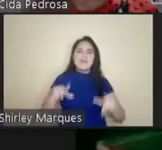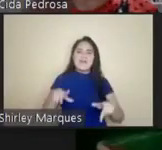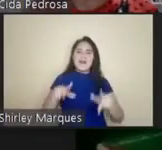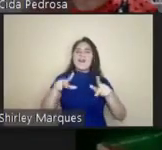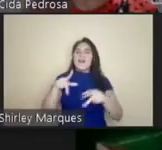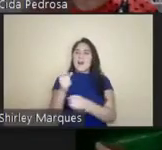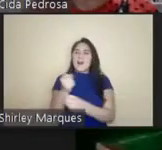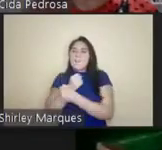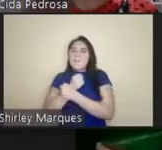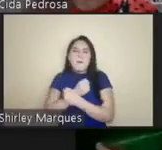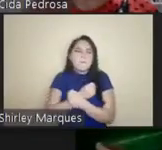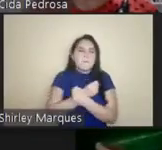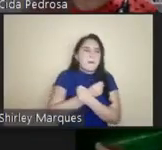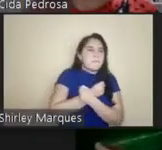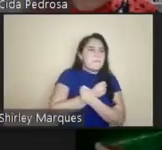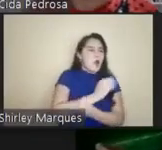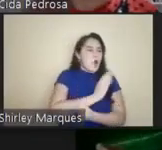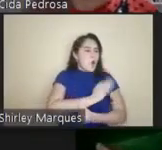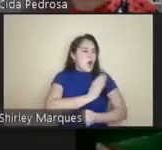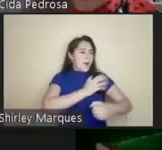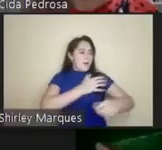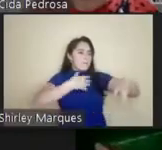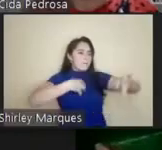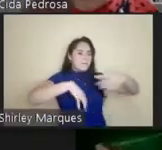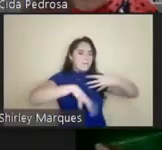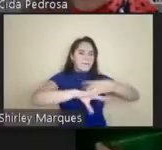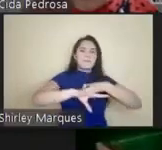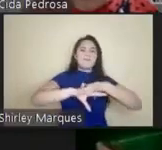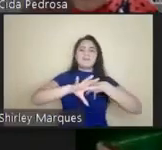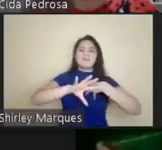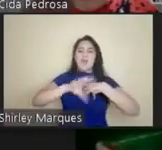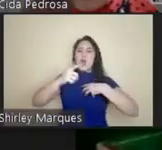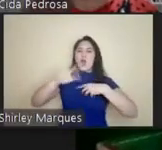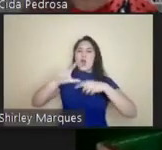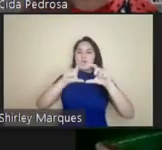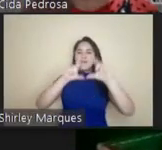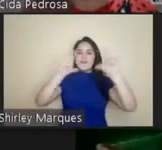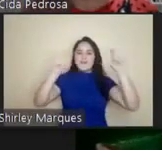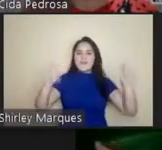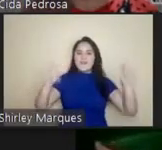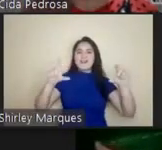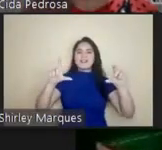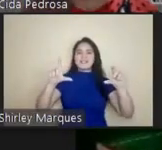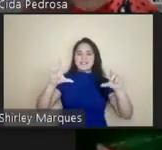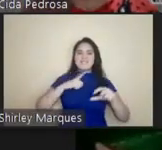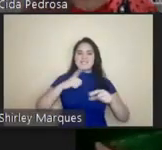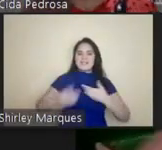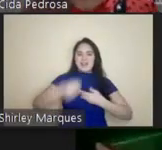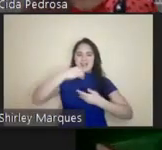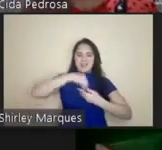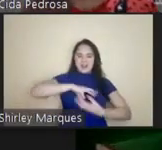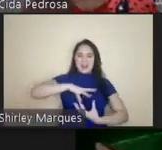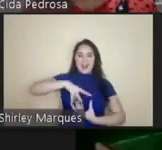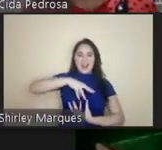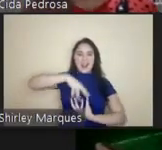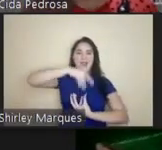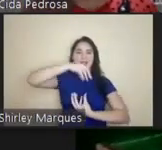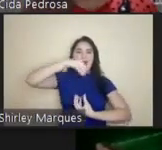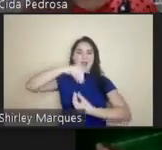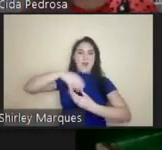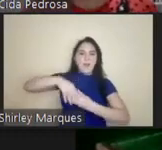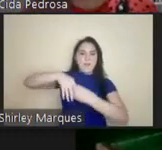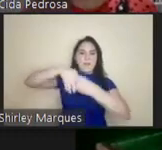abraço conforme o coração sente. E noutro verso docente, beber na fonte da alma, virando a mão para que a palma